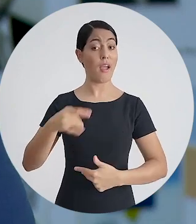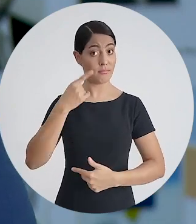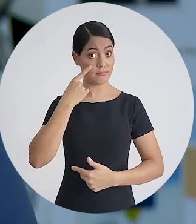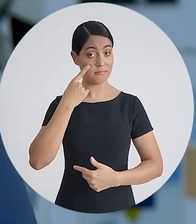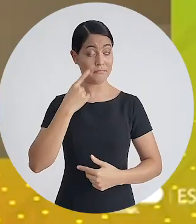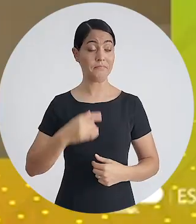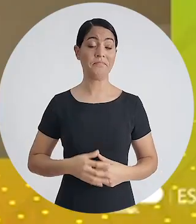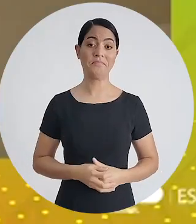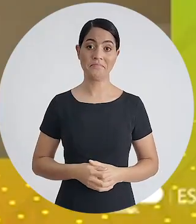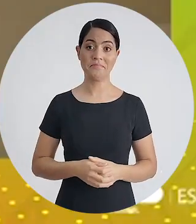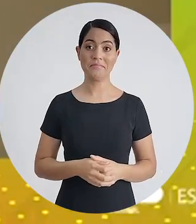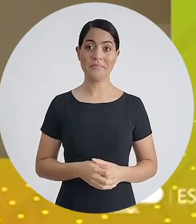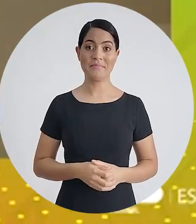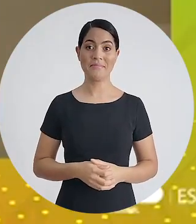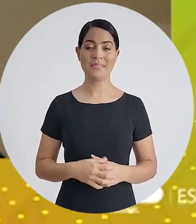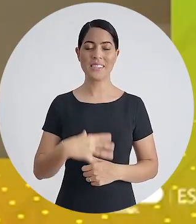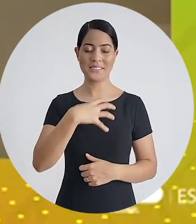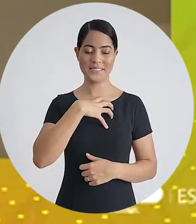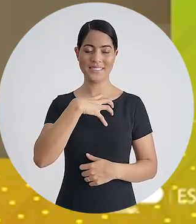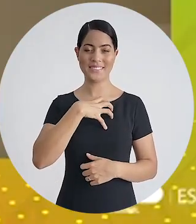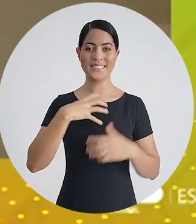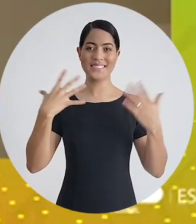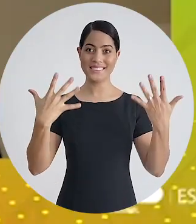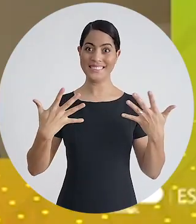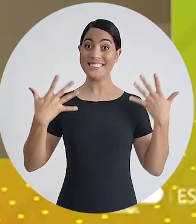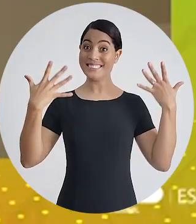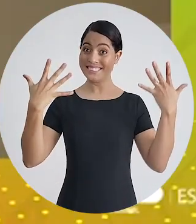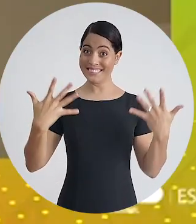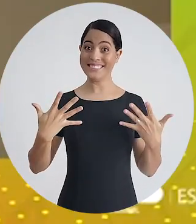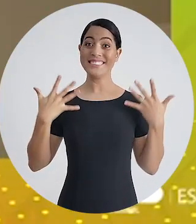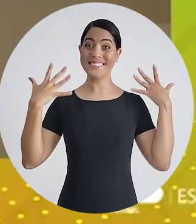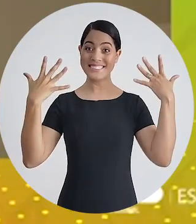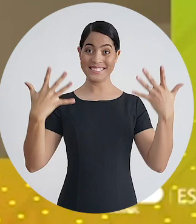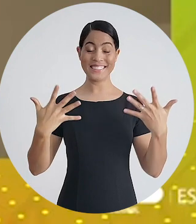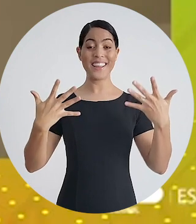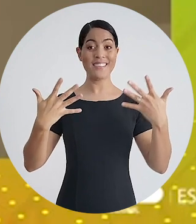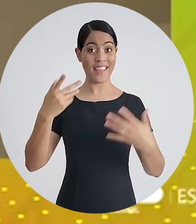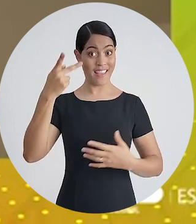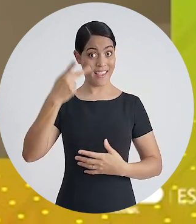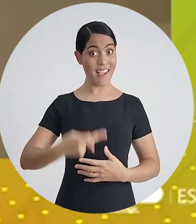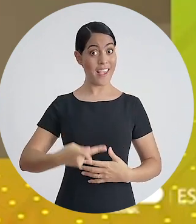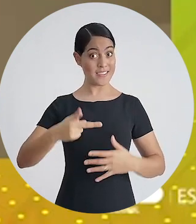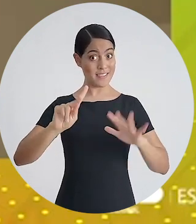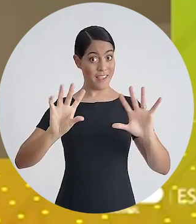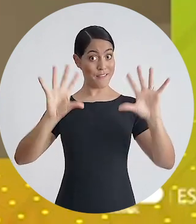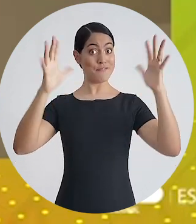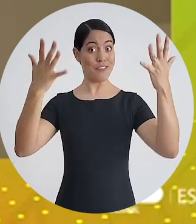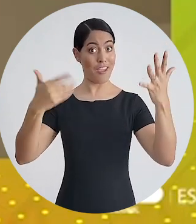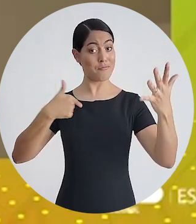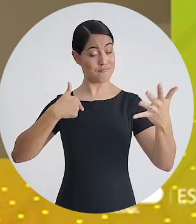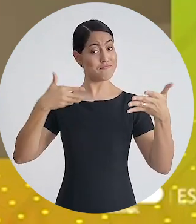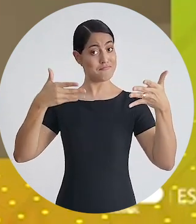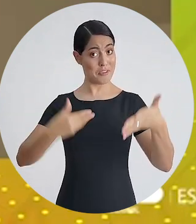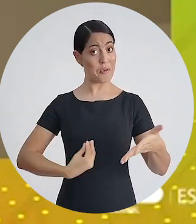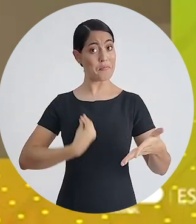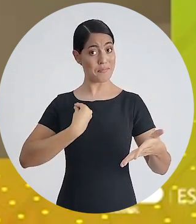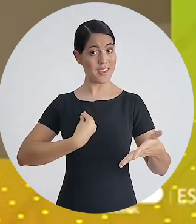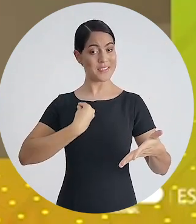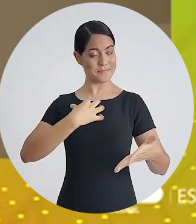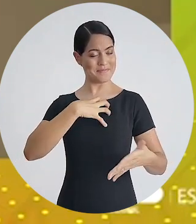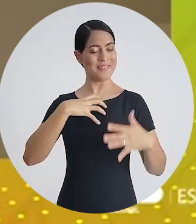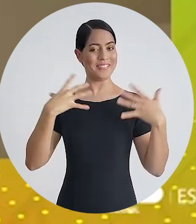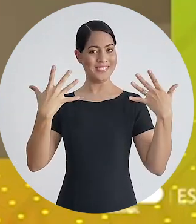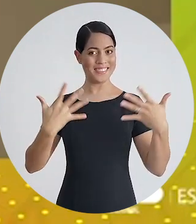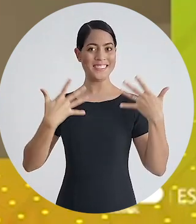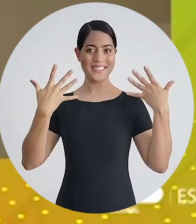judiciário. Devo, de início, dizer que para mim é uma alegria muito grande participar desse evento, que é mais um